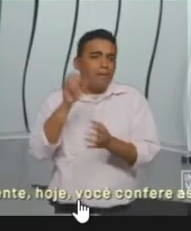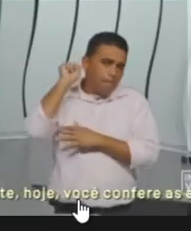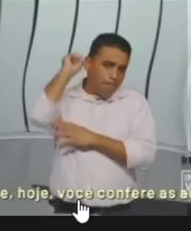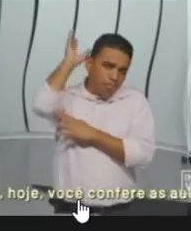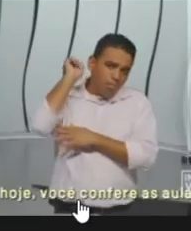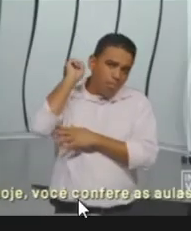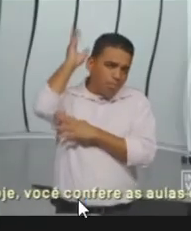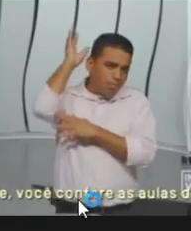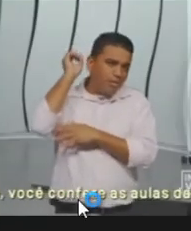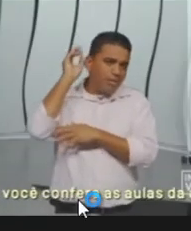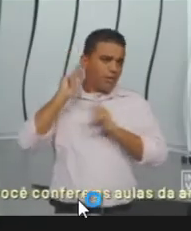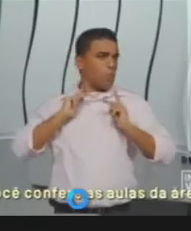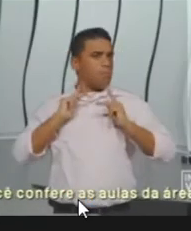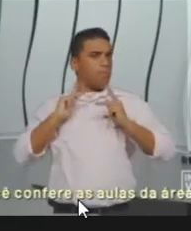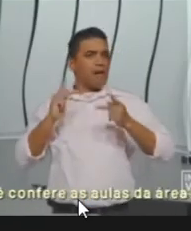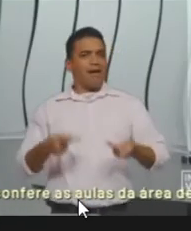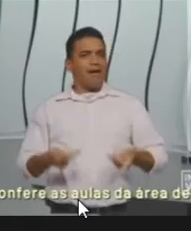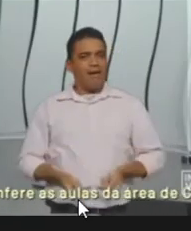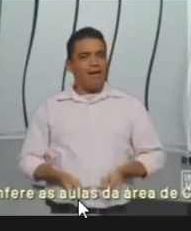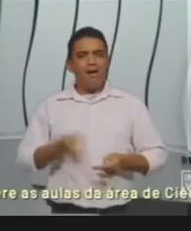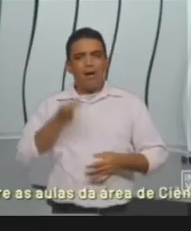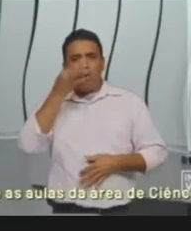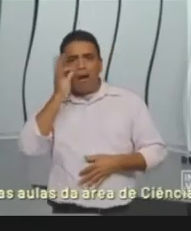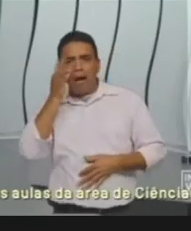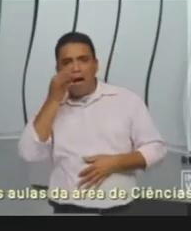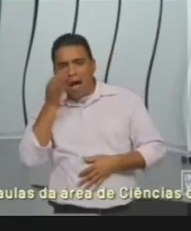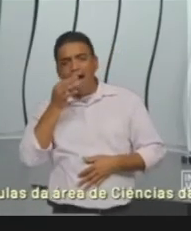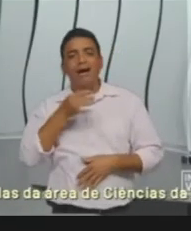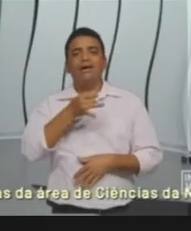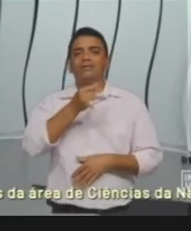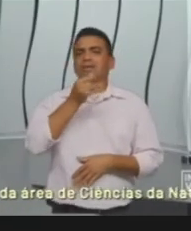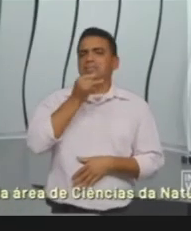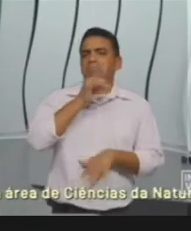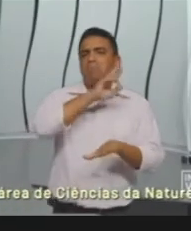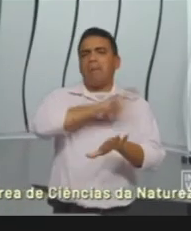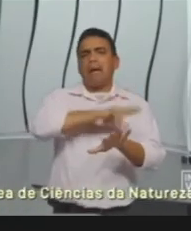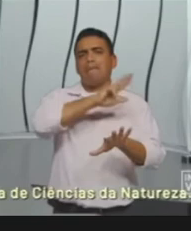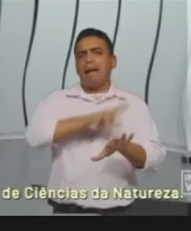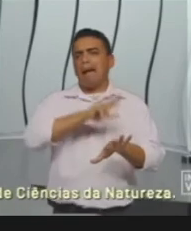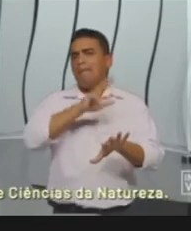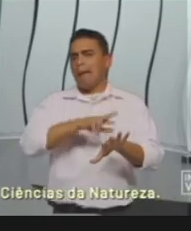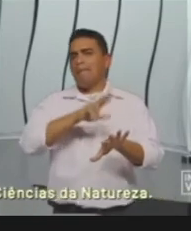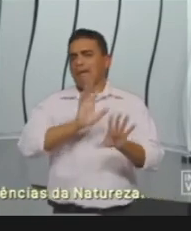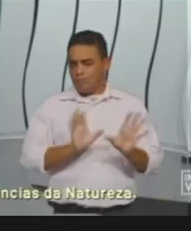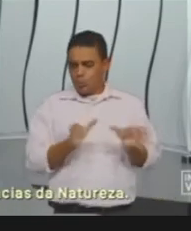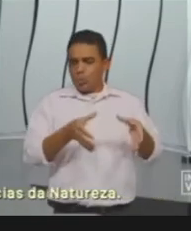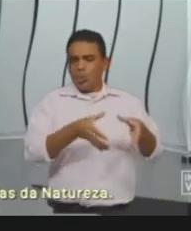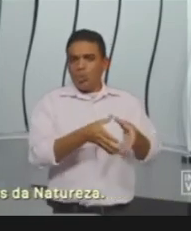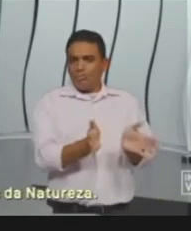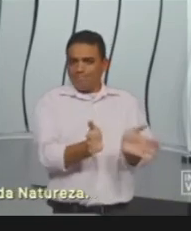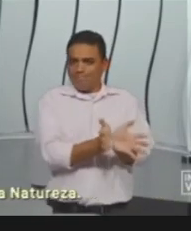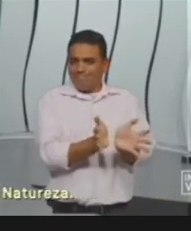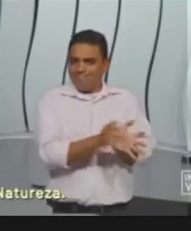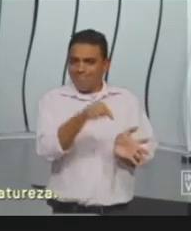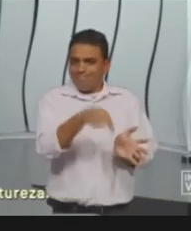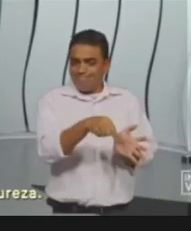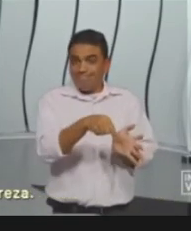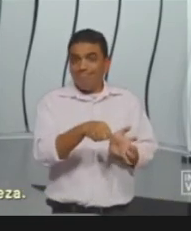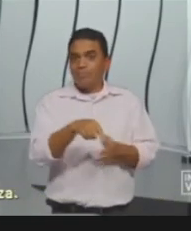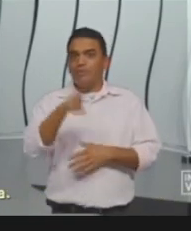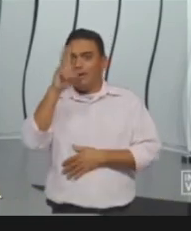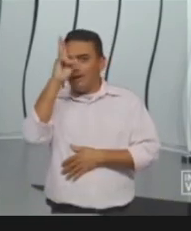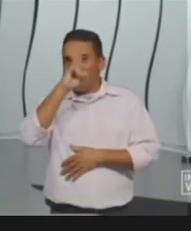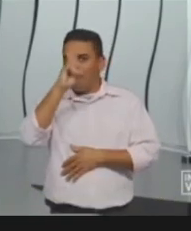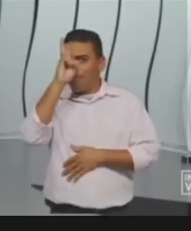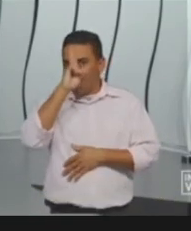temos aqui roedores também, vários exemplos do que nós chamamos de vertebrados. Lembrando então